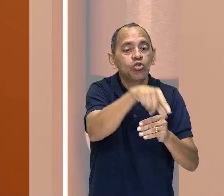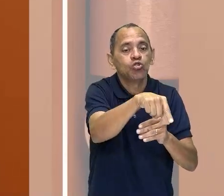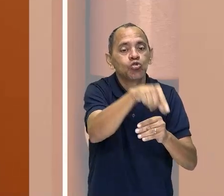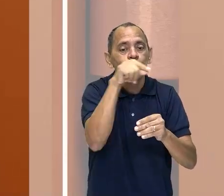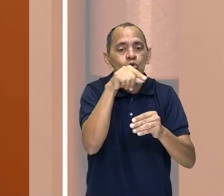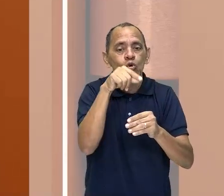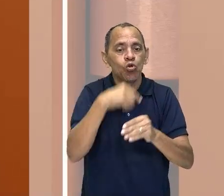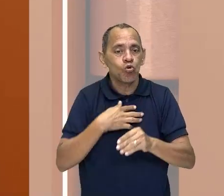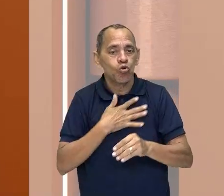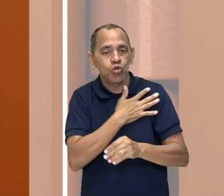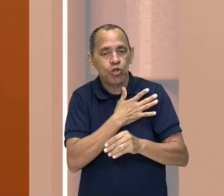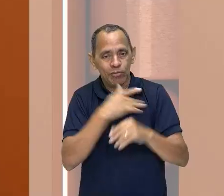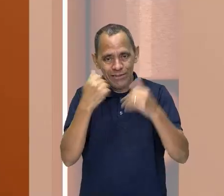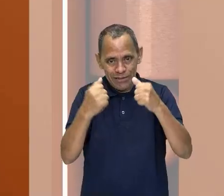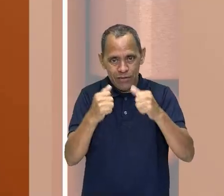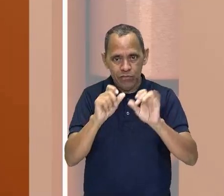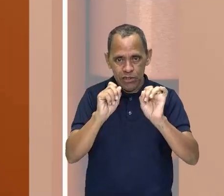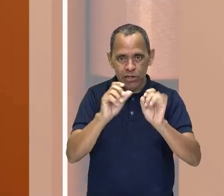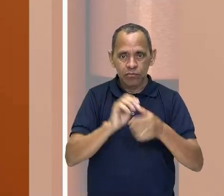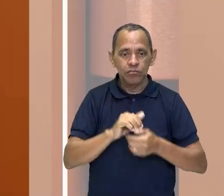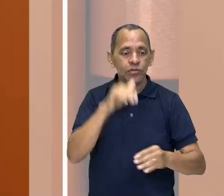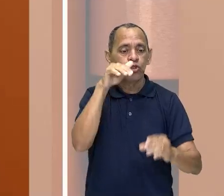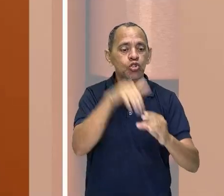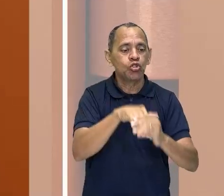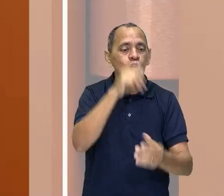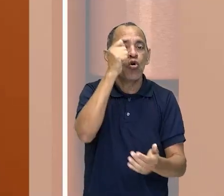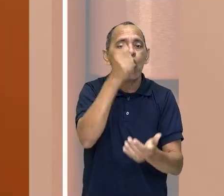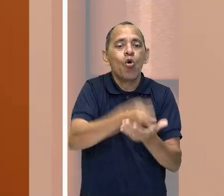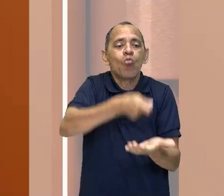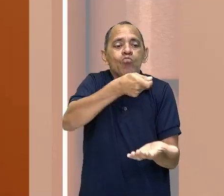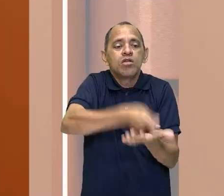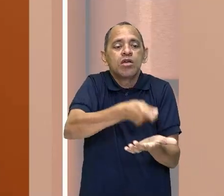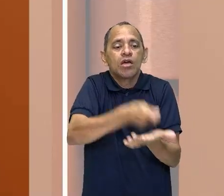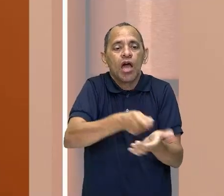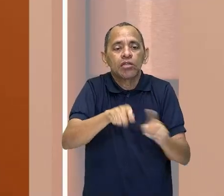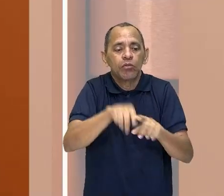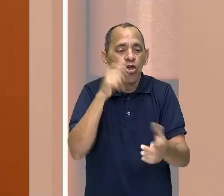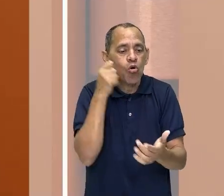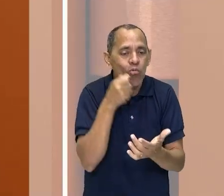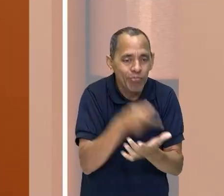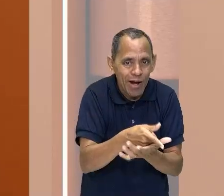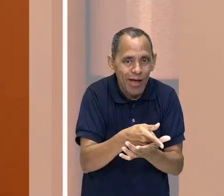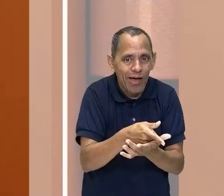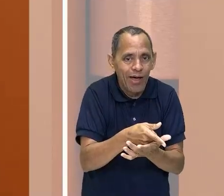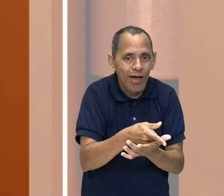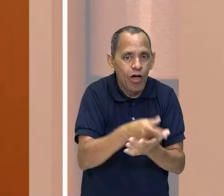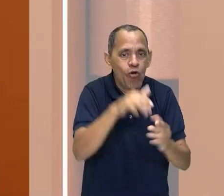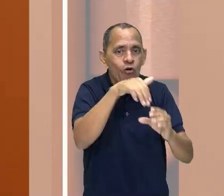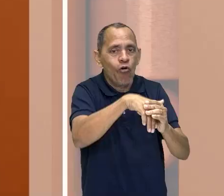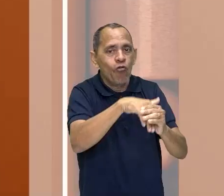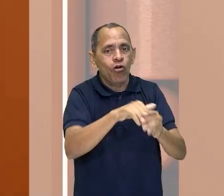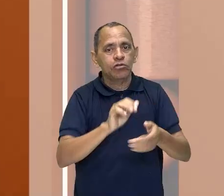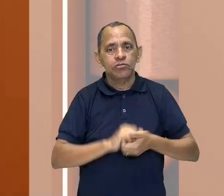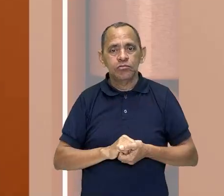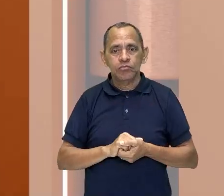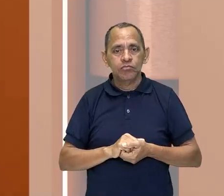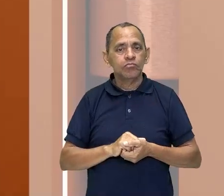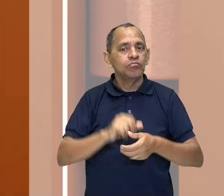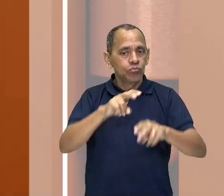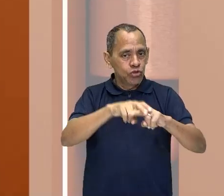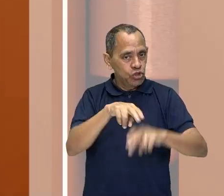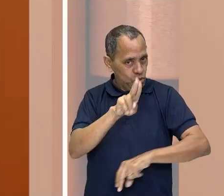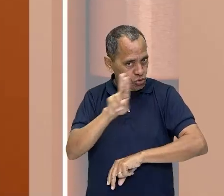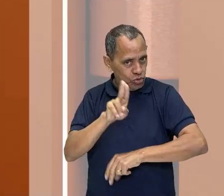Então esse voto, meio que obrigado, meio que comprado, no contexto da República Velha, a gente chama de voto de